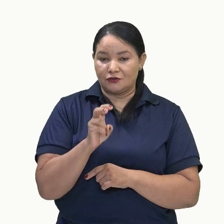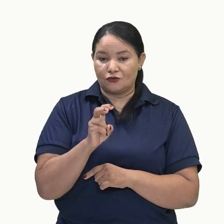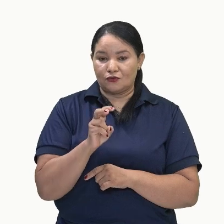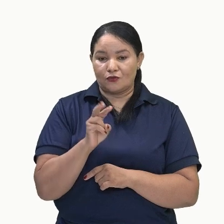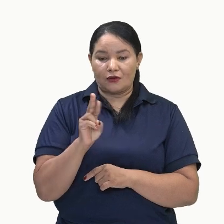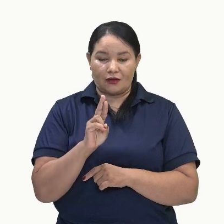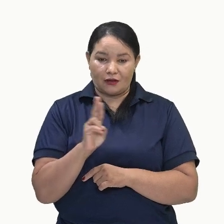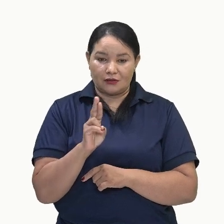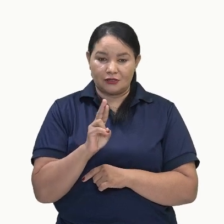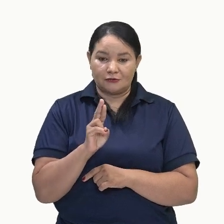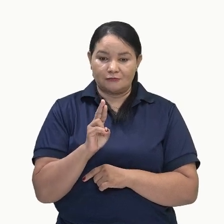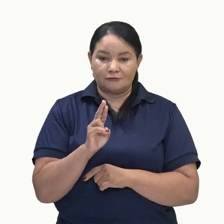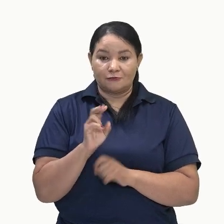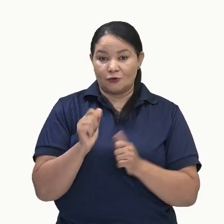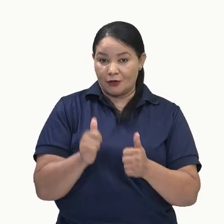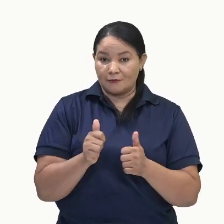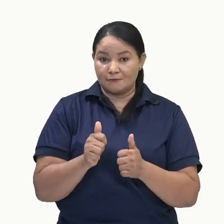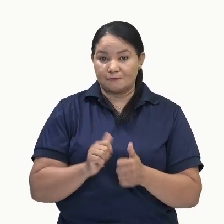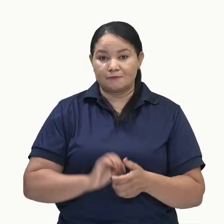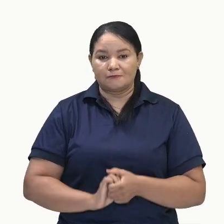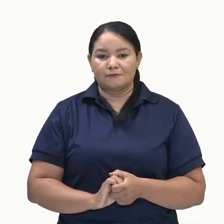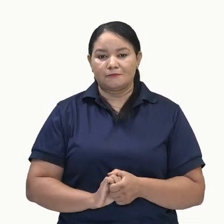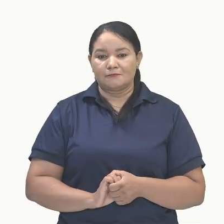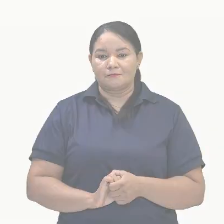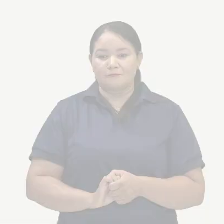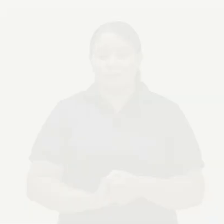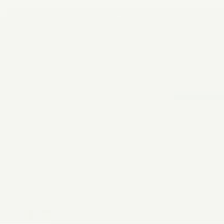125. Beleza?